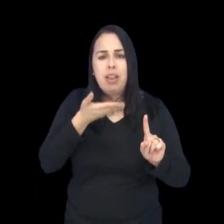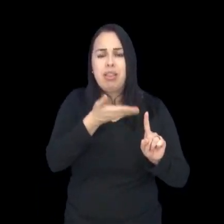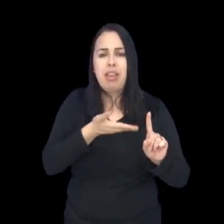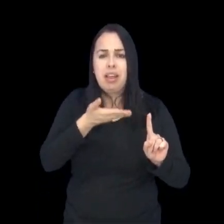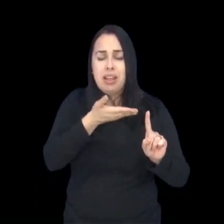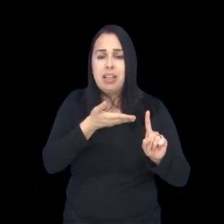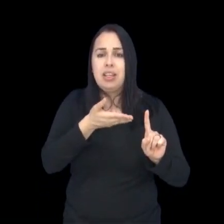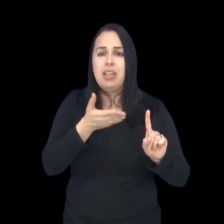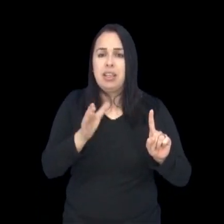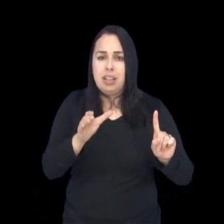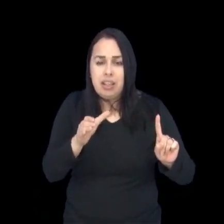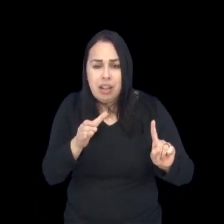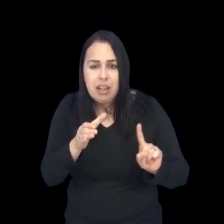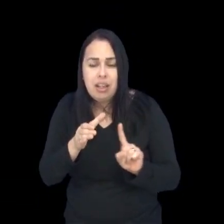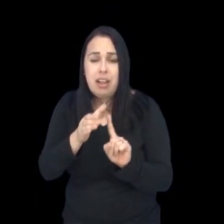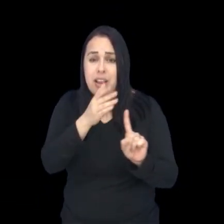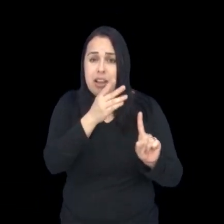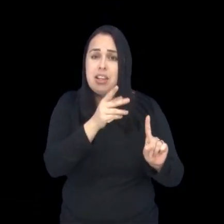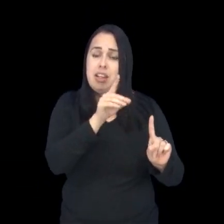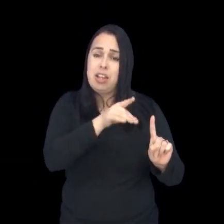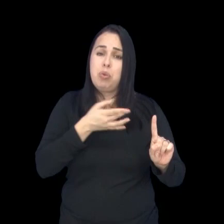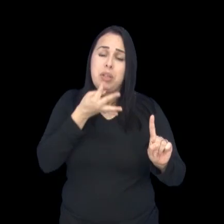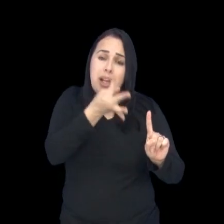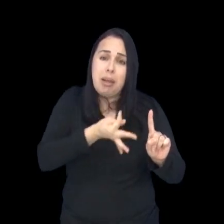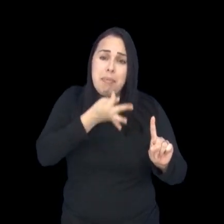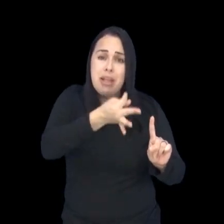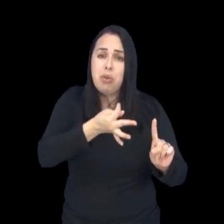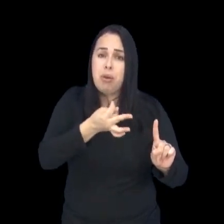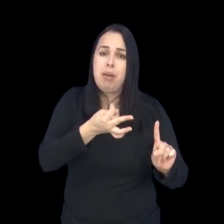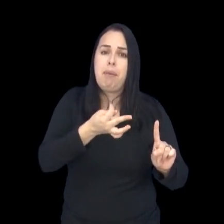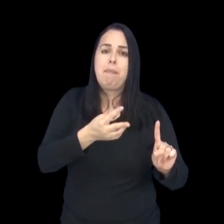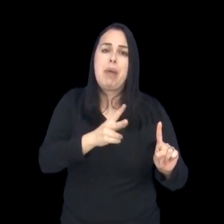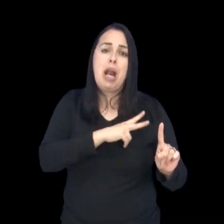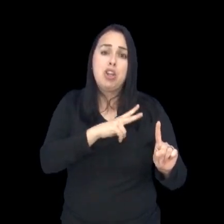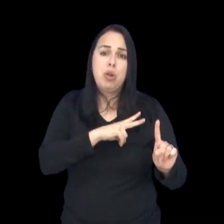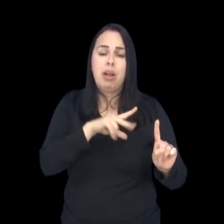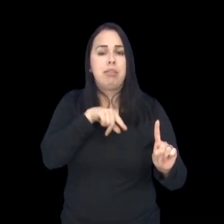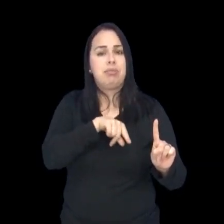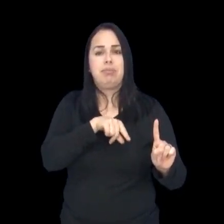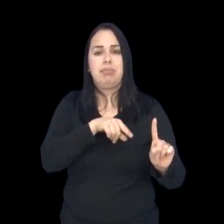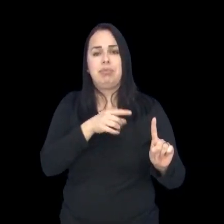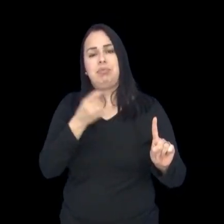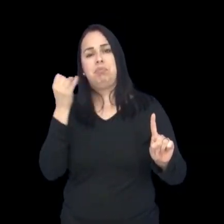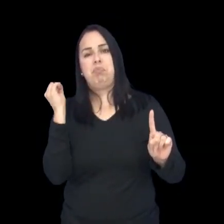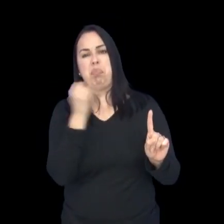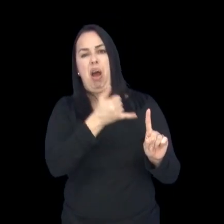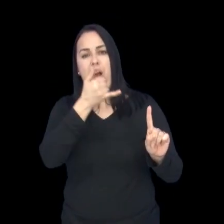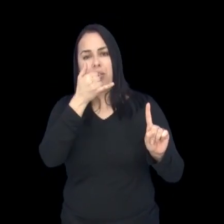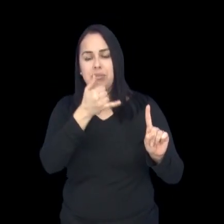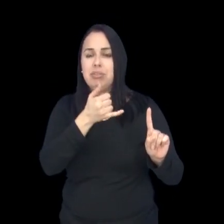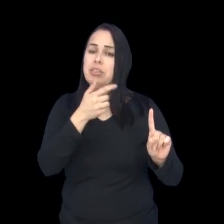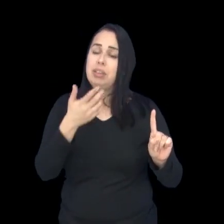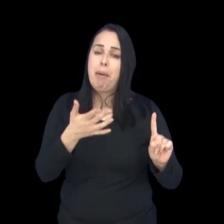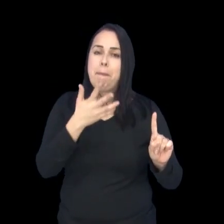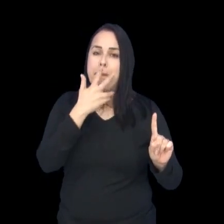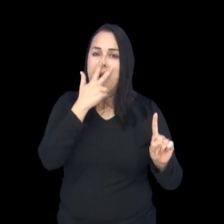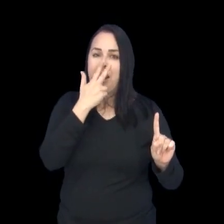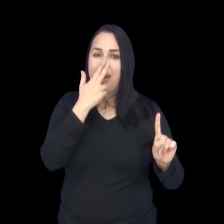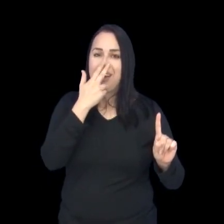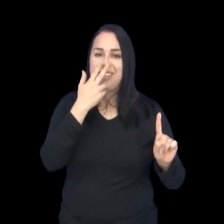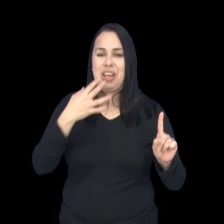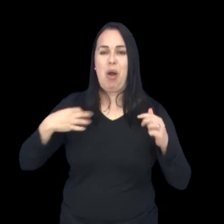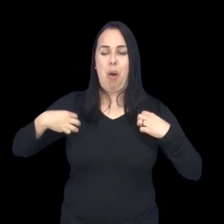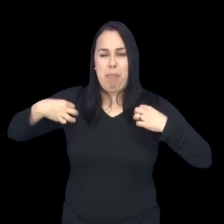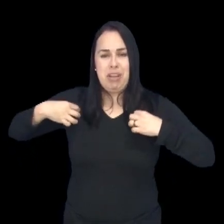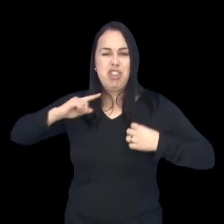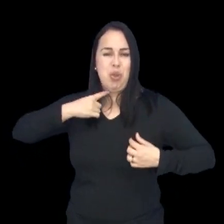social mais individualizada possível. Eles não têm vez, eles são descartados como se fosse uma roupa suja